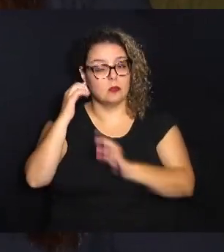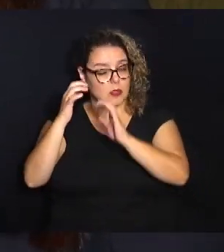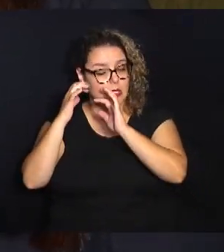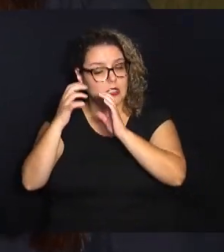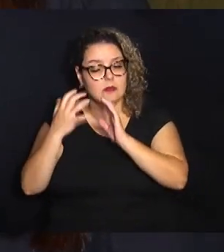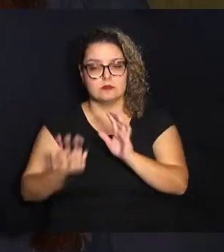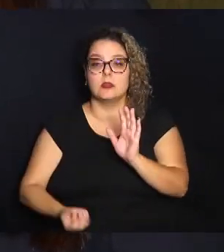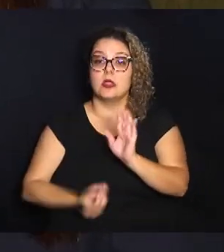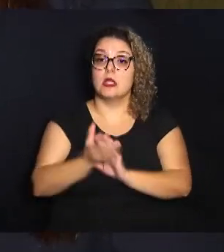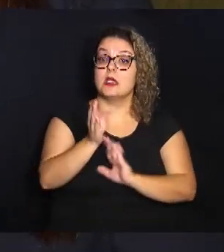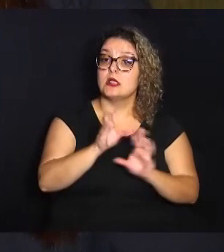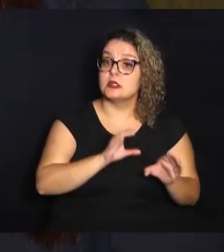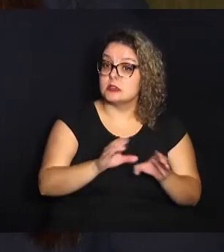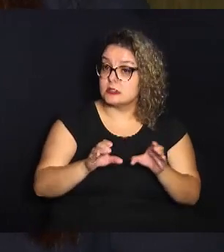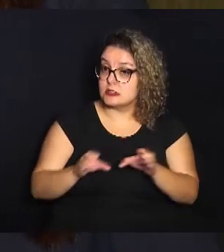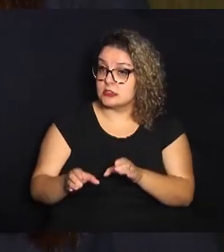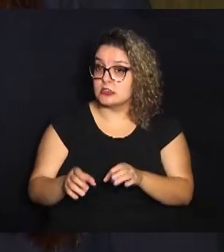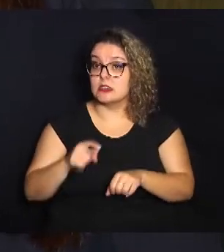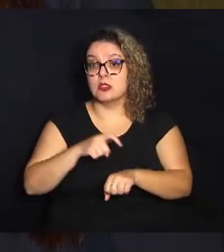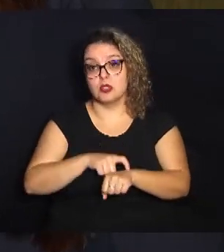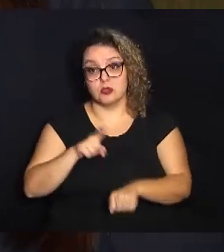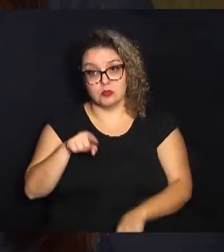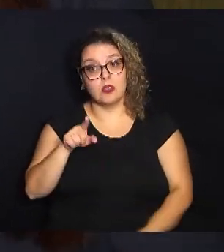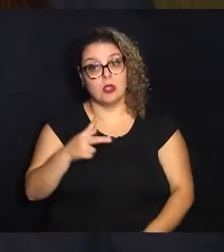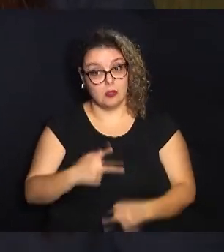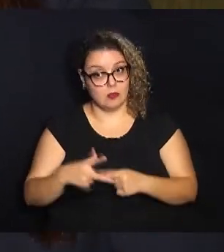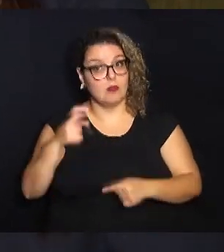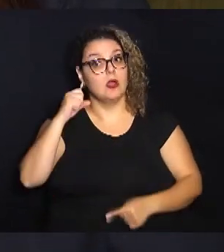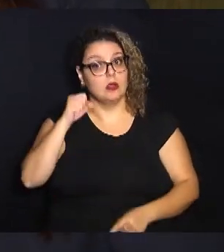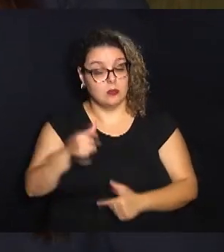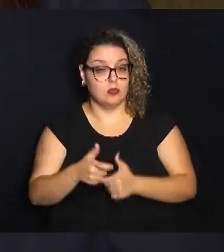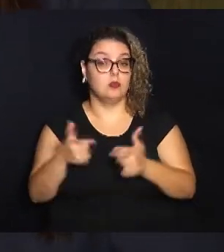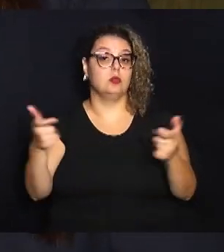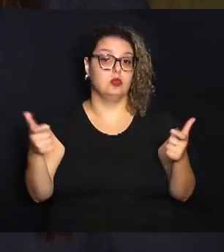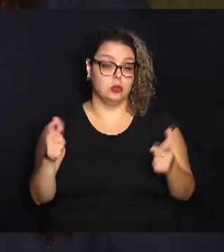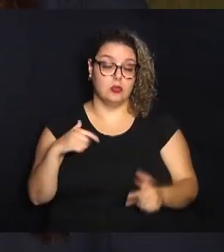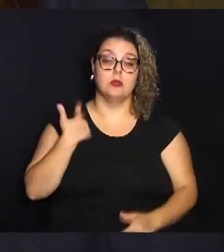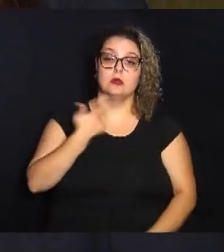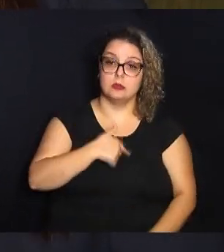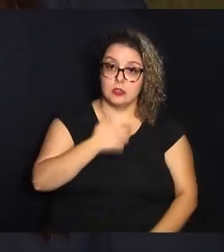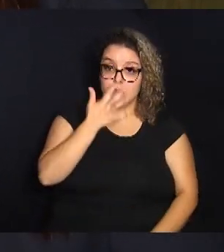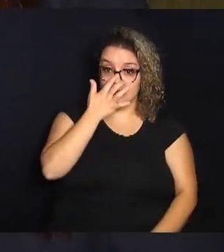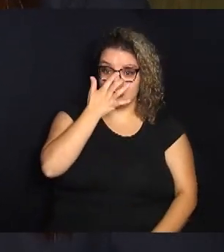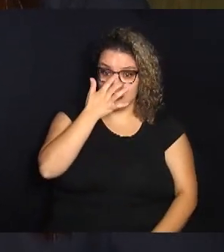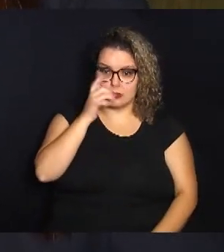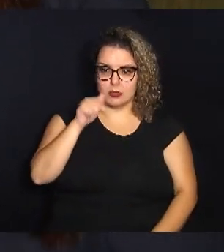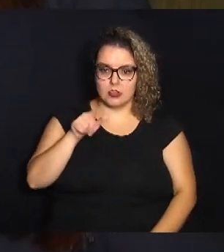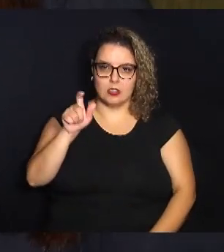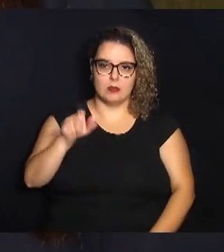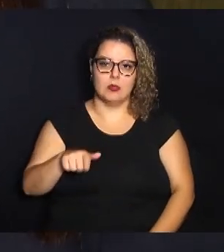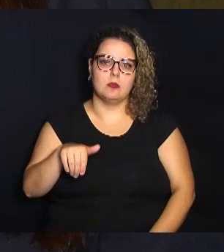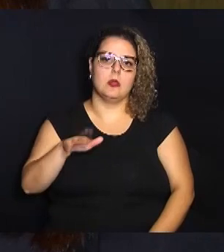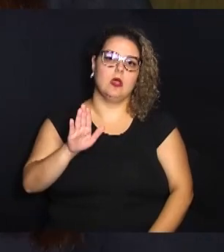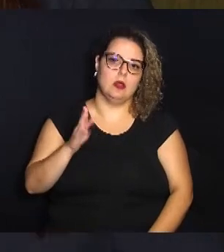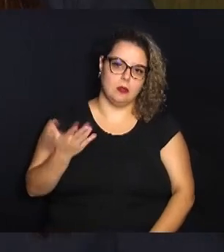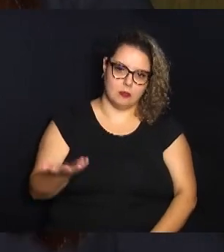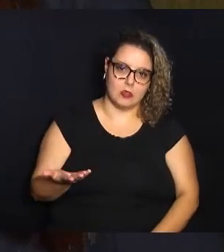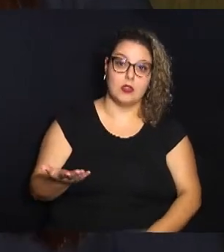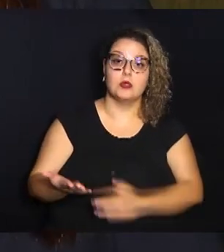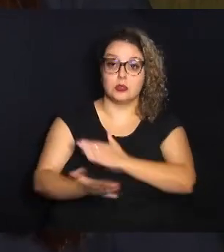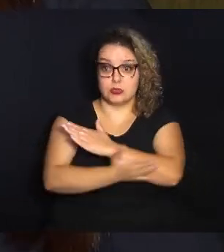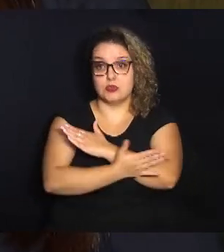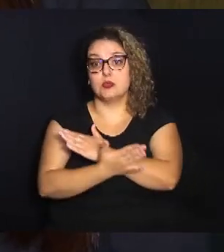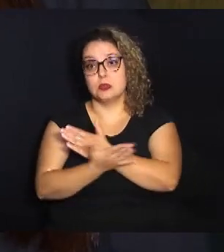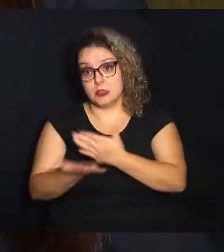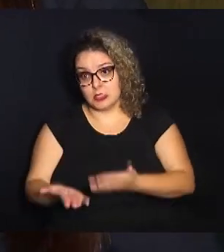então pensar a criação dessa Coordenadoria neste momento é um ganho muito grande pra gente é uma pessoa mais